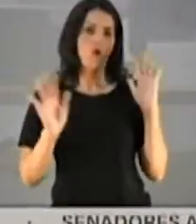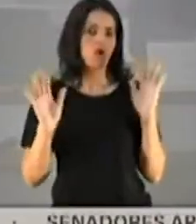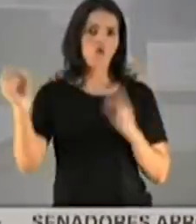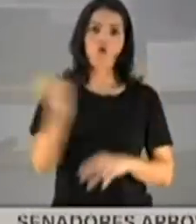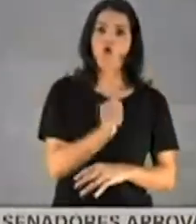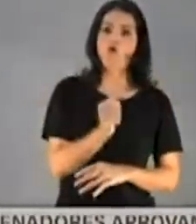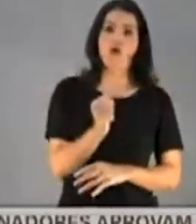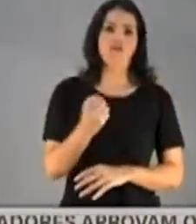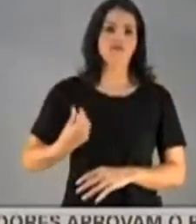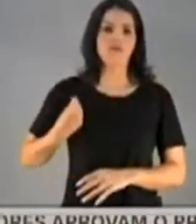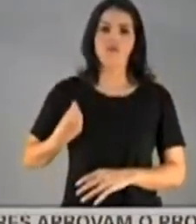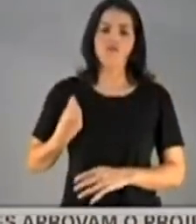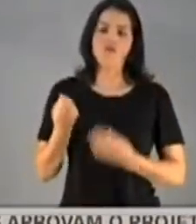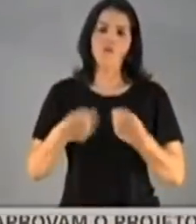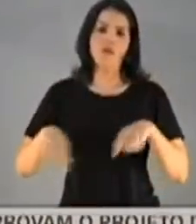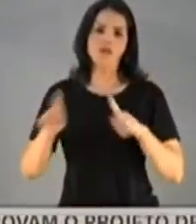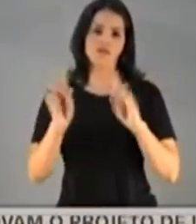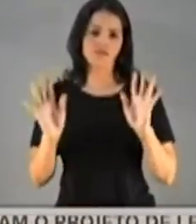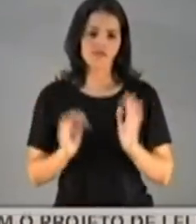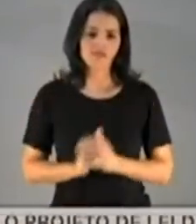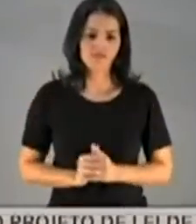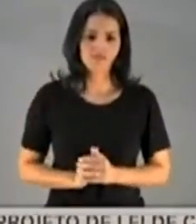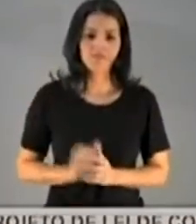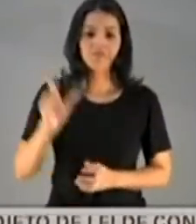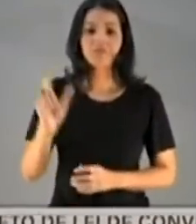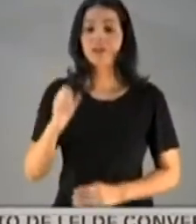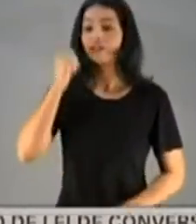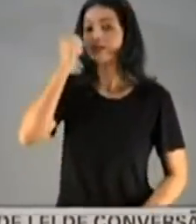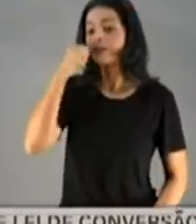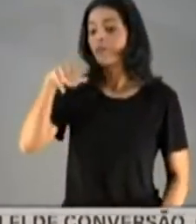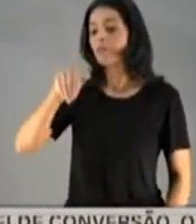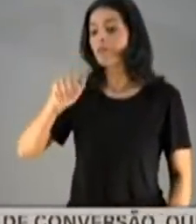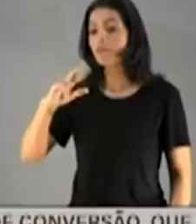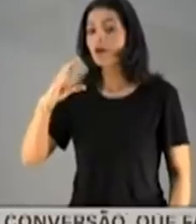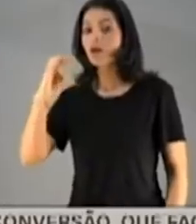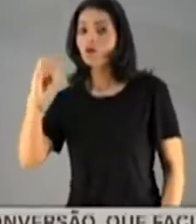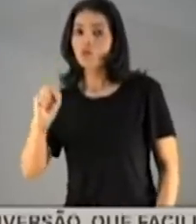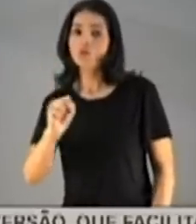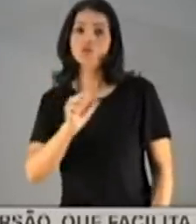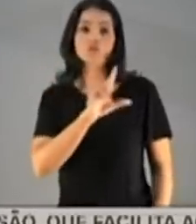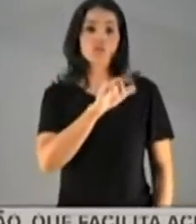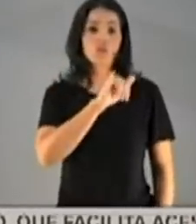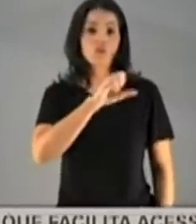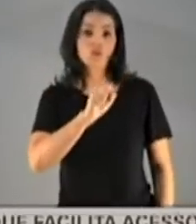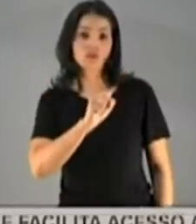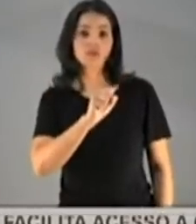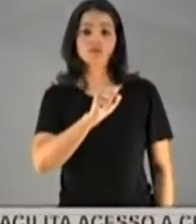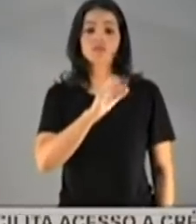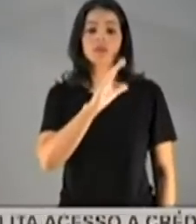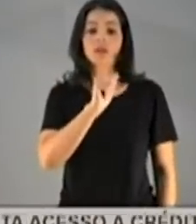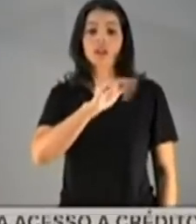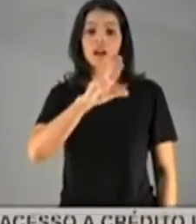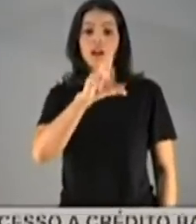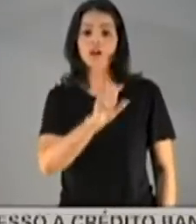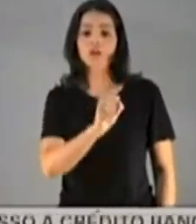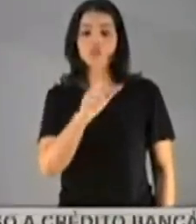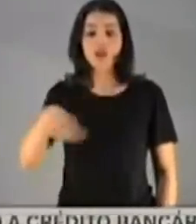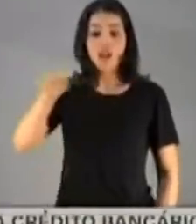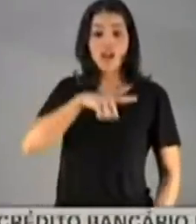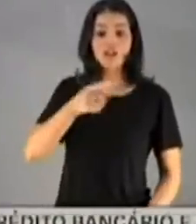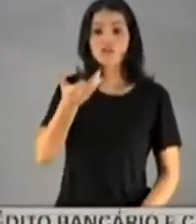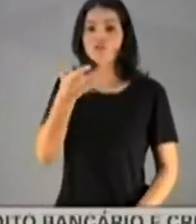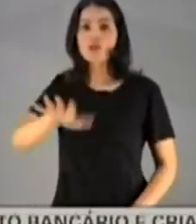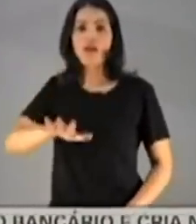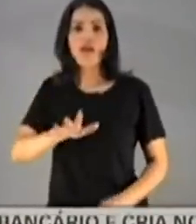É bom registrar o voto do senador Marco Rogério, do senador Luiz Carlos Raio, contra a investigação da morte das parturientes. Não seja covarde,